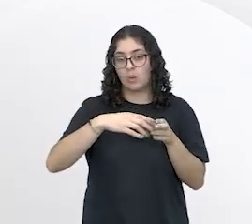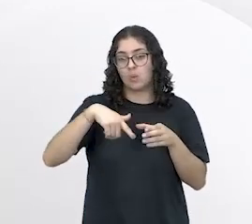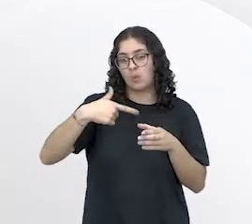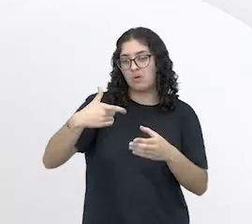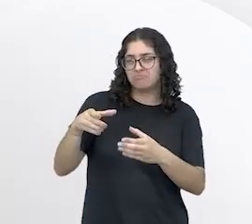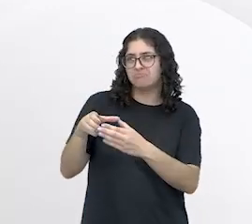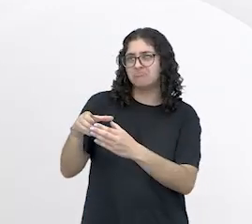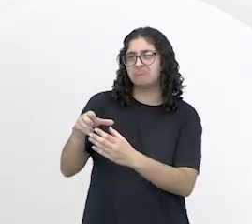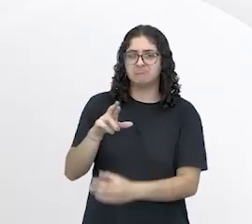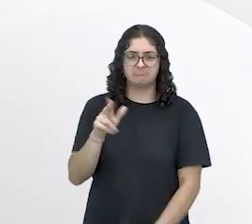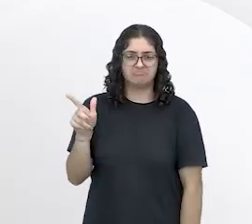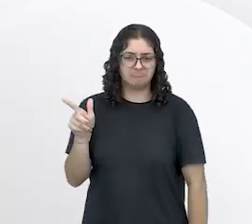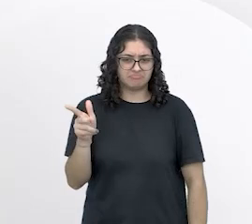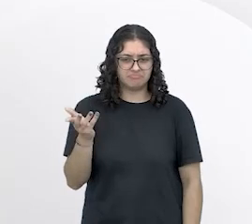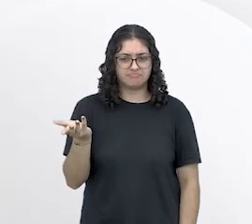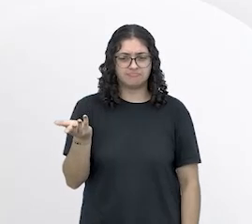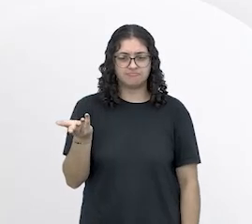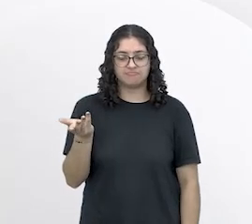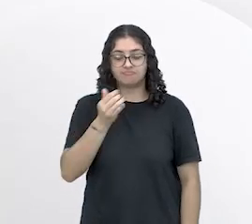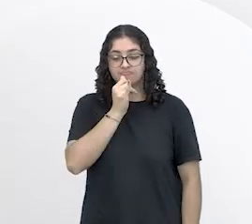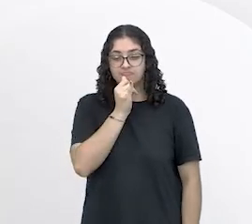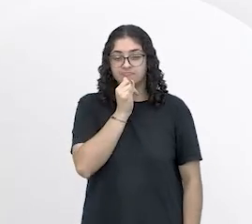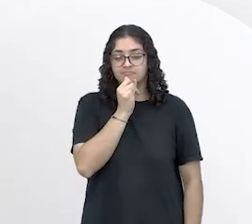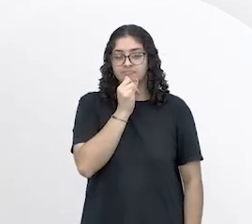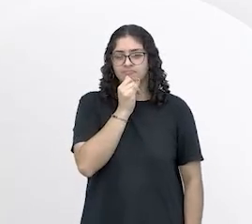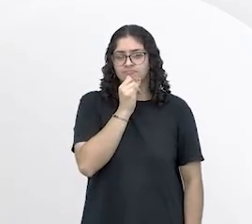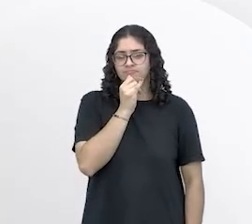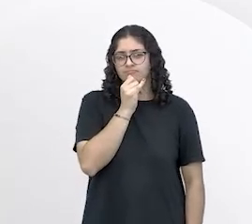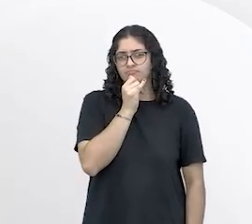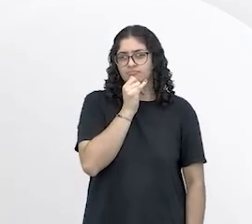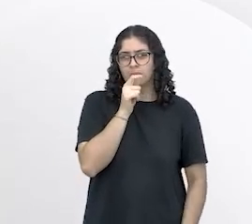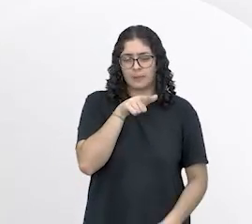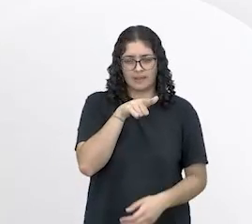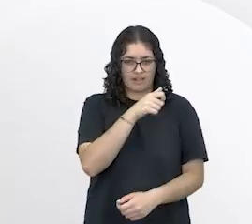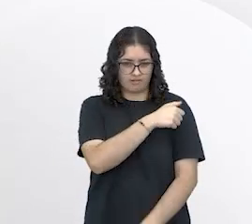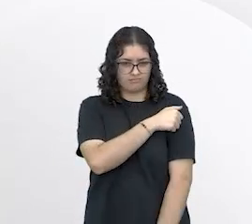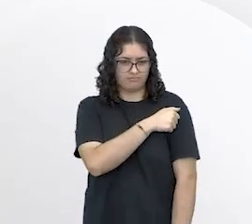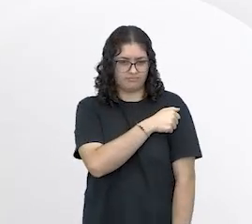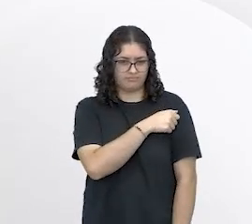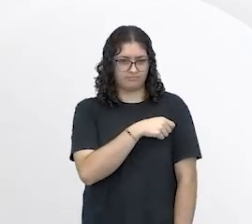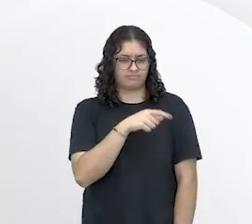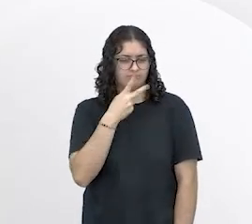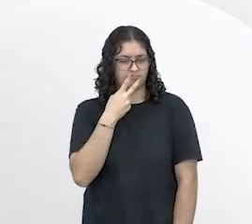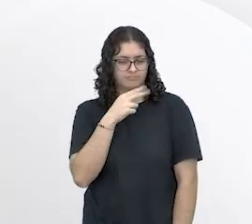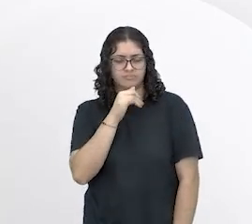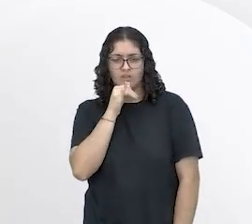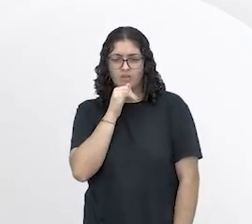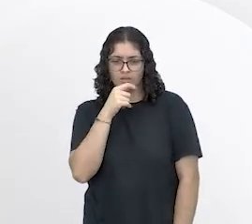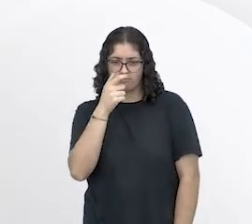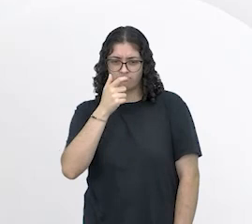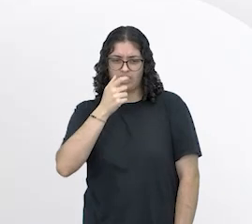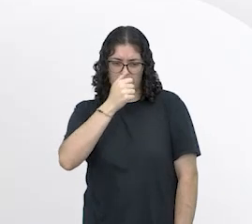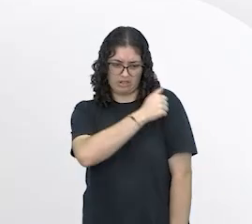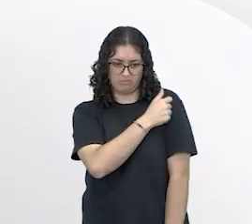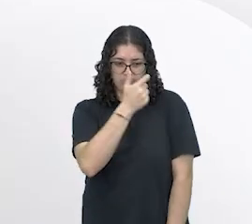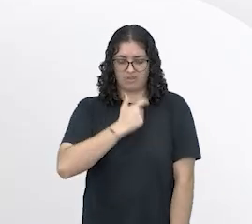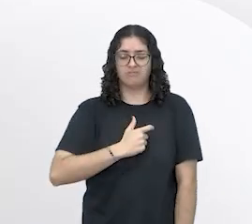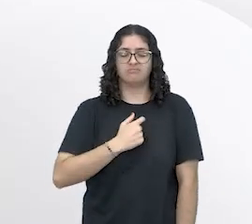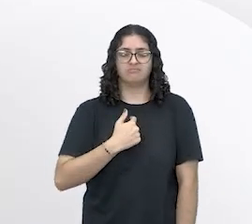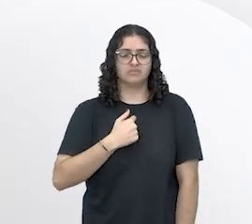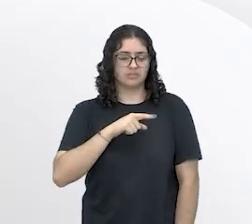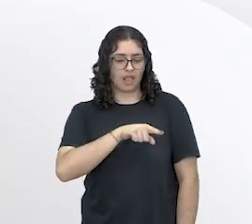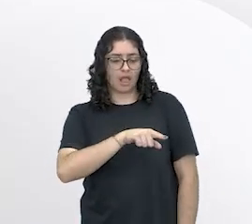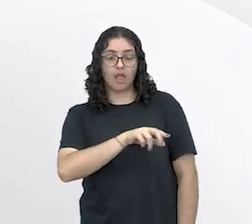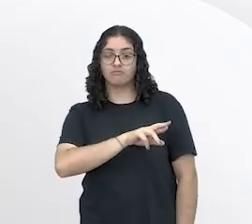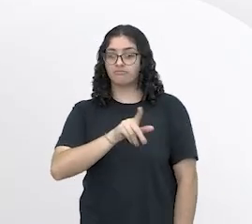é diferente, né? E aí, o estudante, ele tem que sinalizar que aquele é o diferente. Aqui...